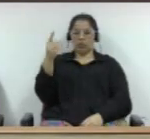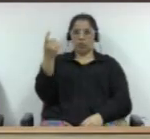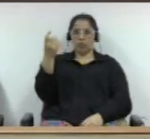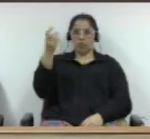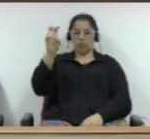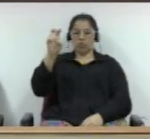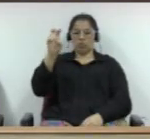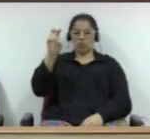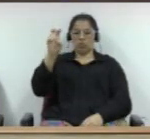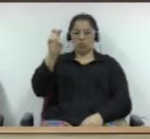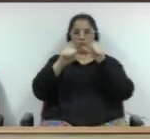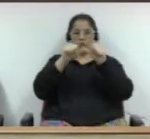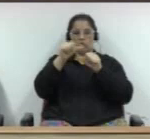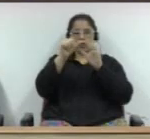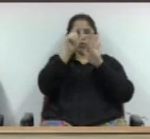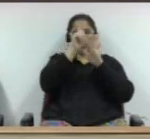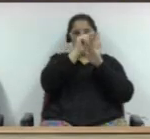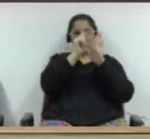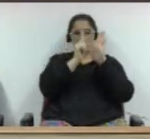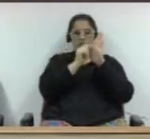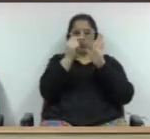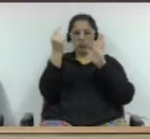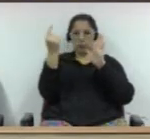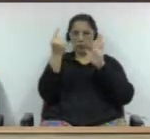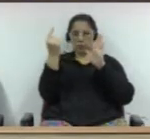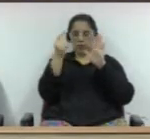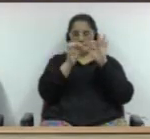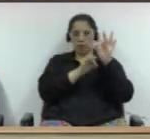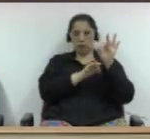Modifica-se o artigo 1º do projeto de lei número